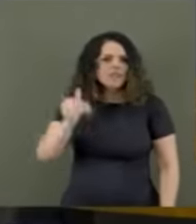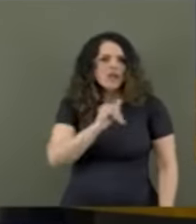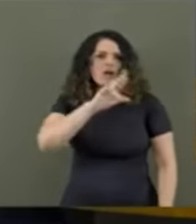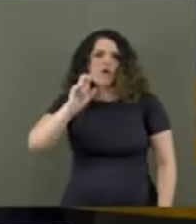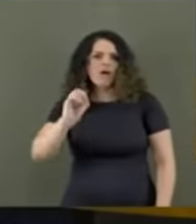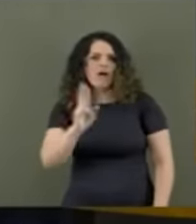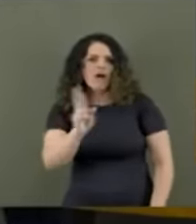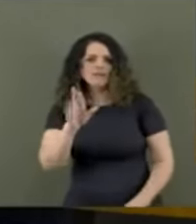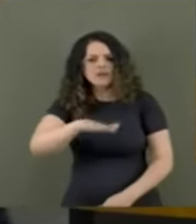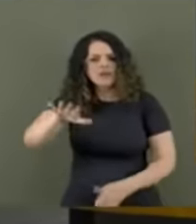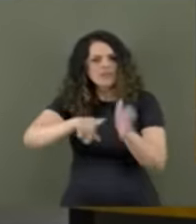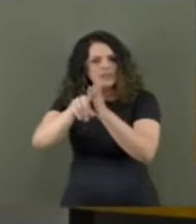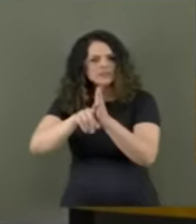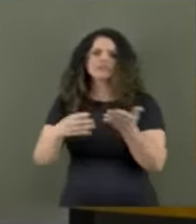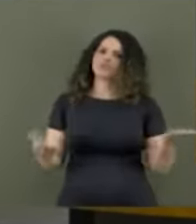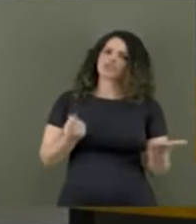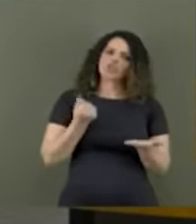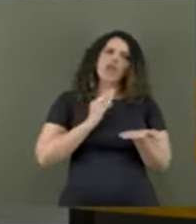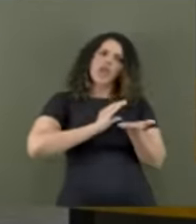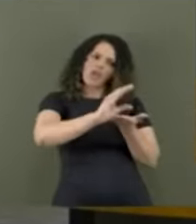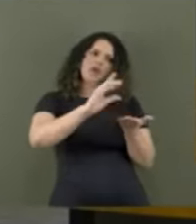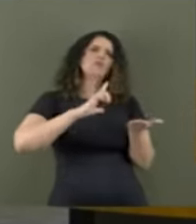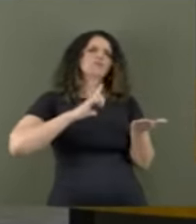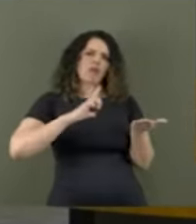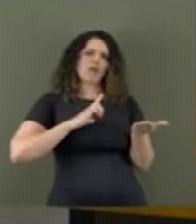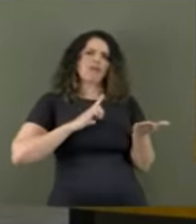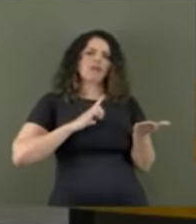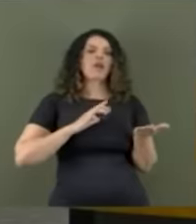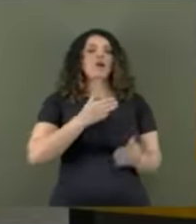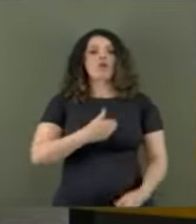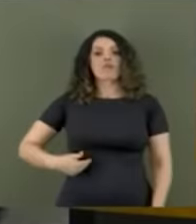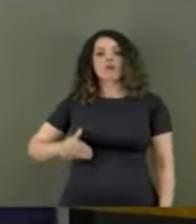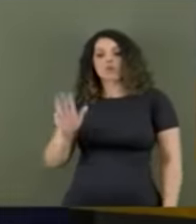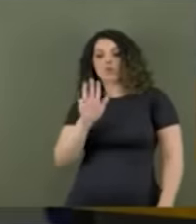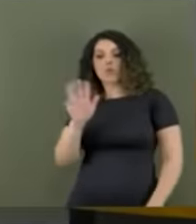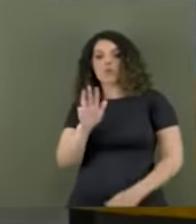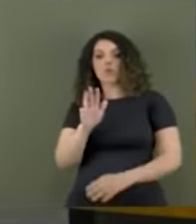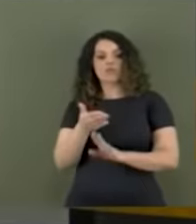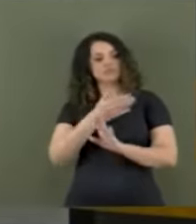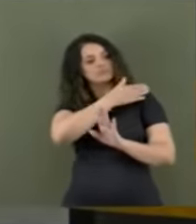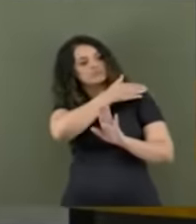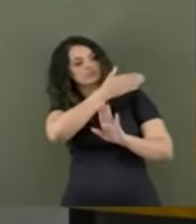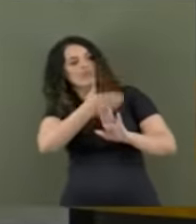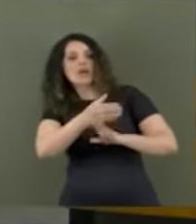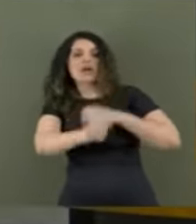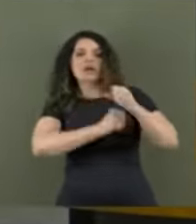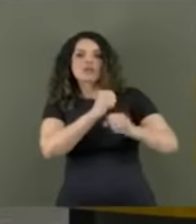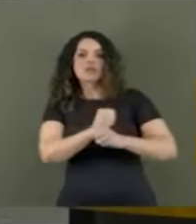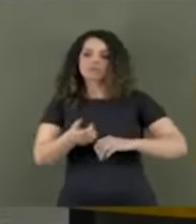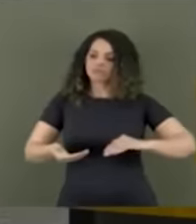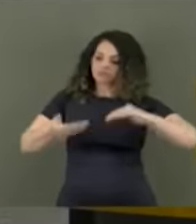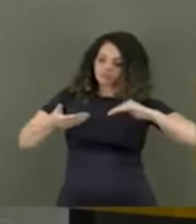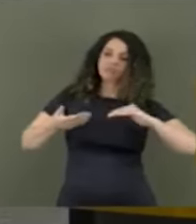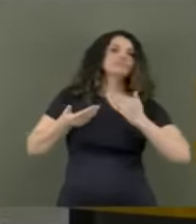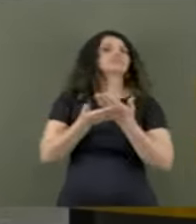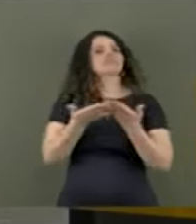é como se estivesse faltando dinheiro governo Lula neste ano no plenário da Câmara dos Deputados no senado desse plenário do